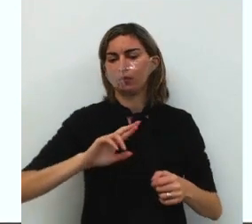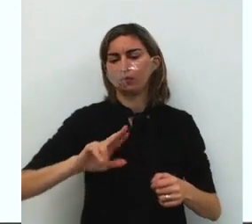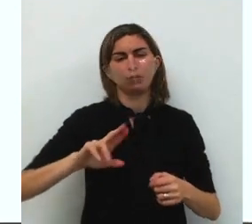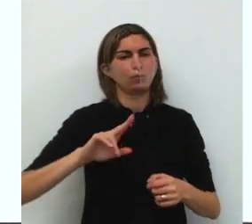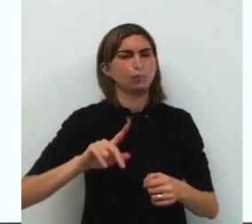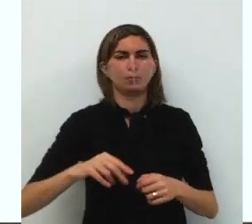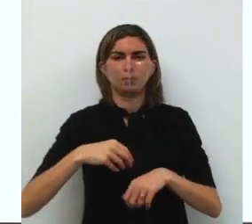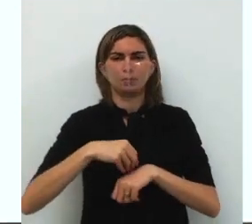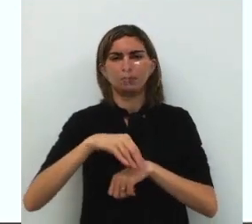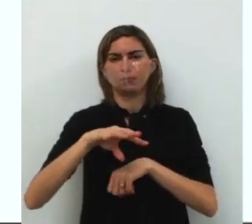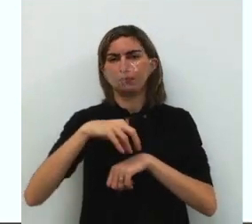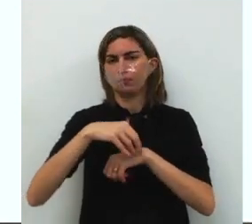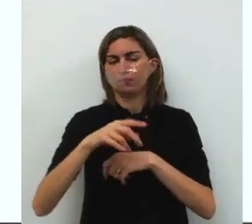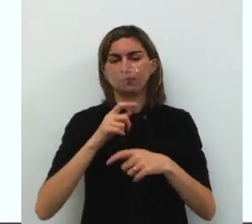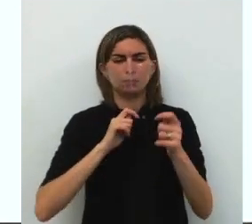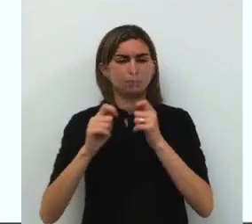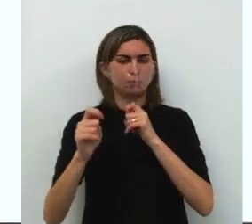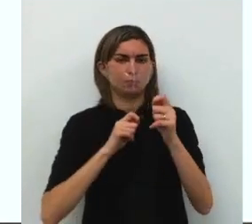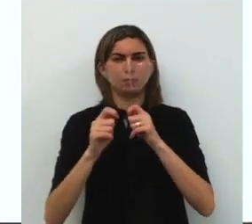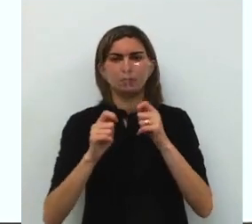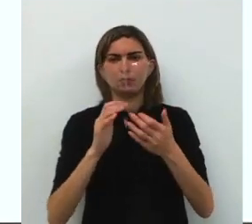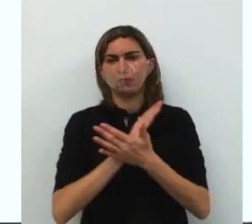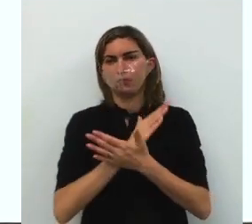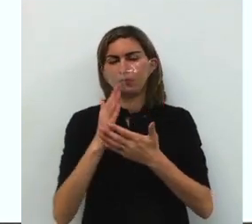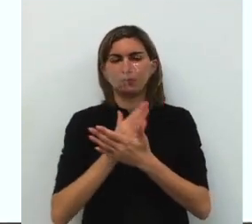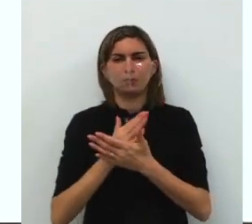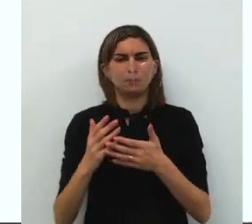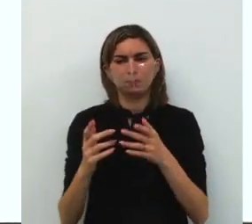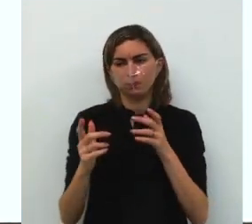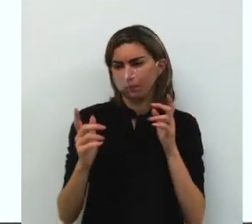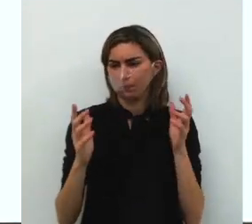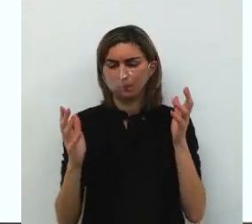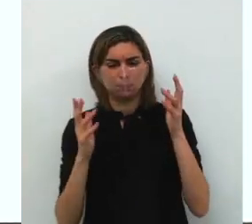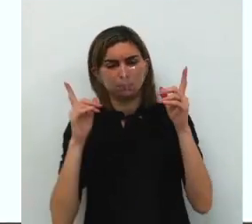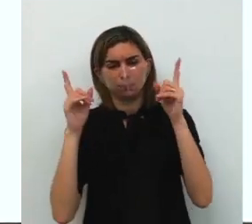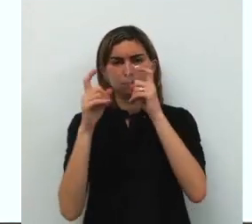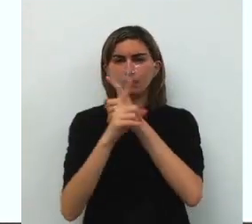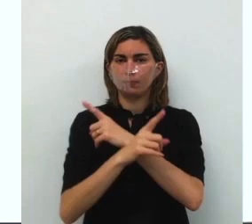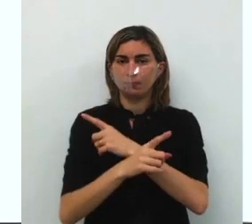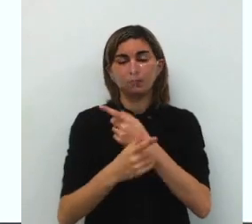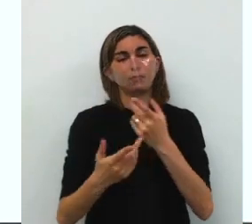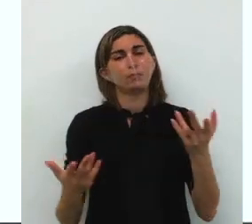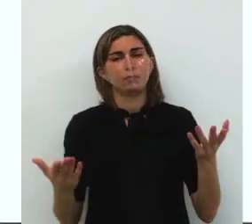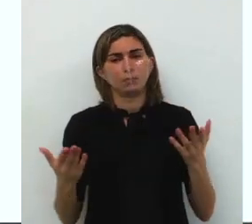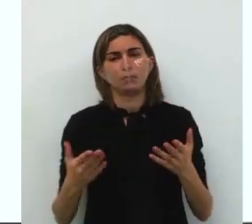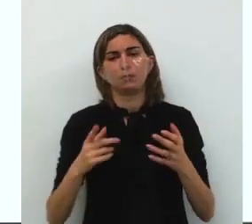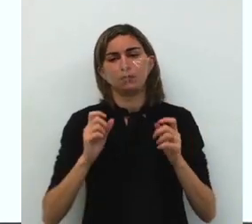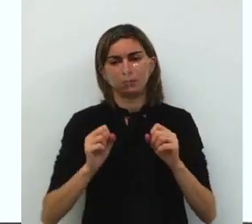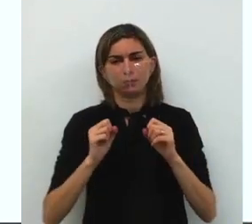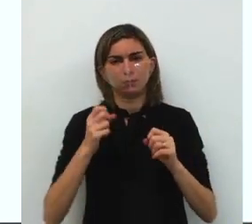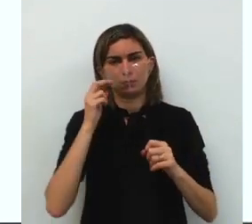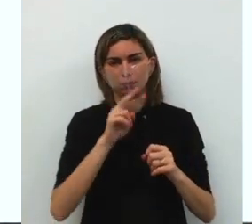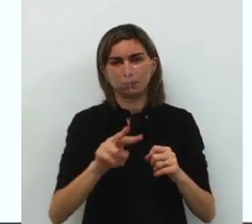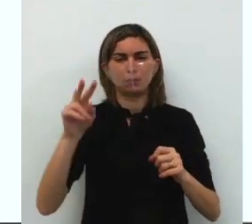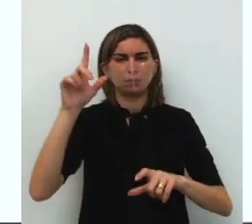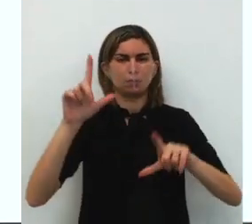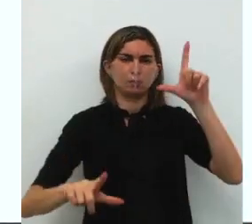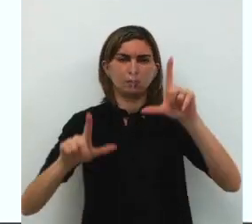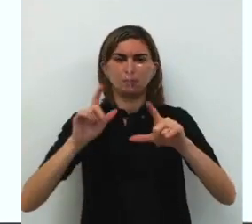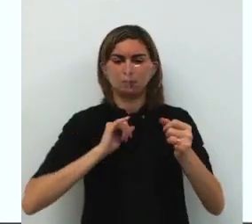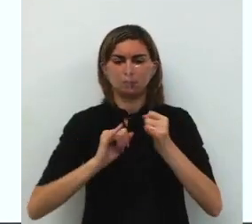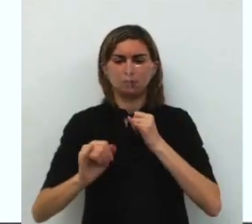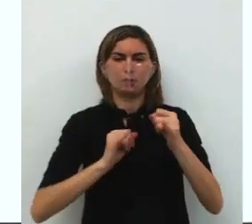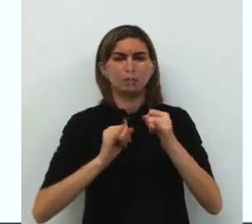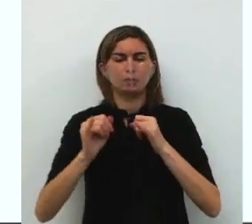não passar esse entrevistado por alguma saia justa, algum constrangimento. Tanto você pode ver que na TV,